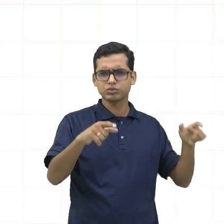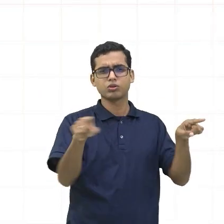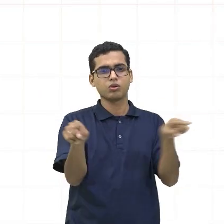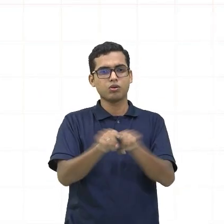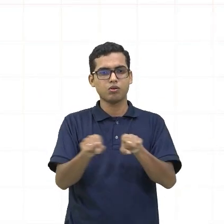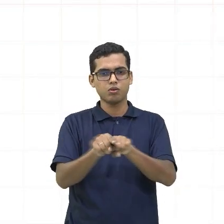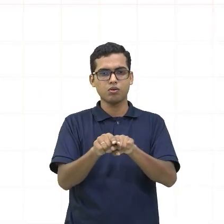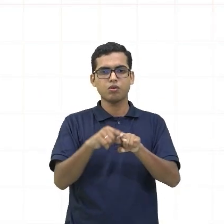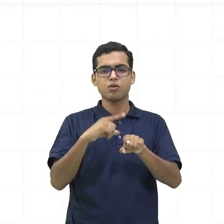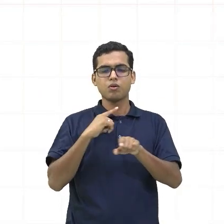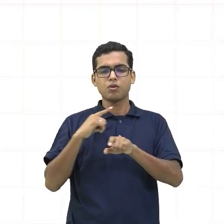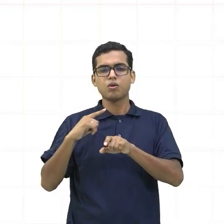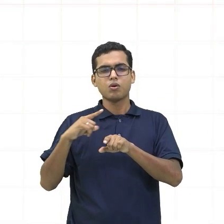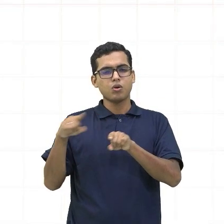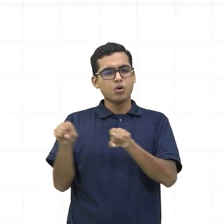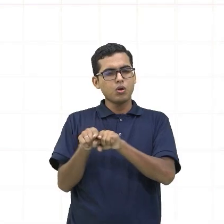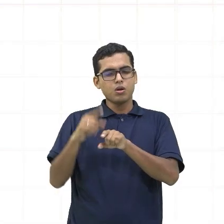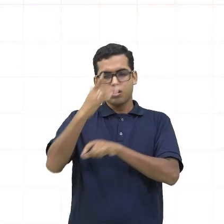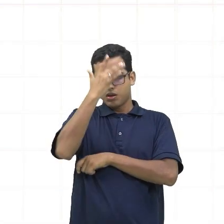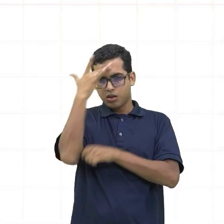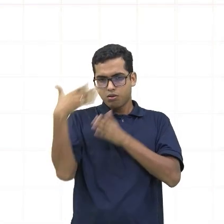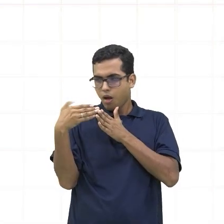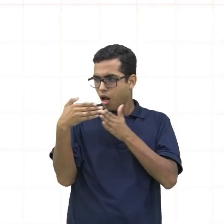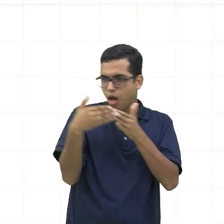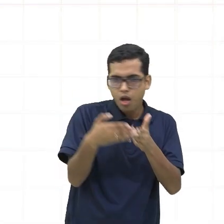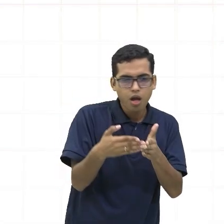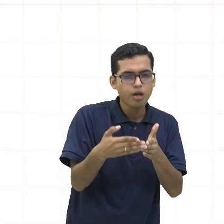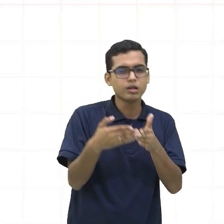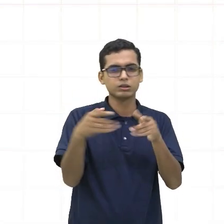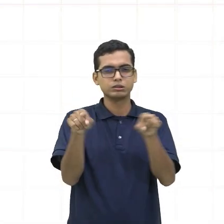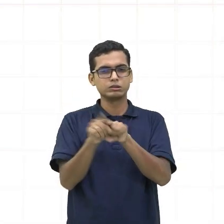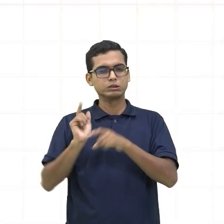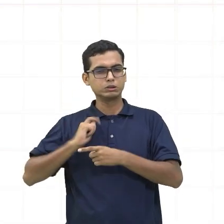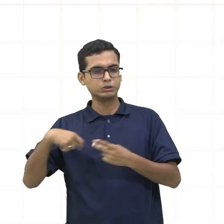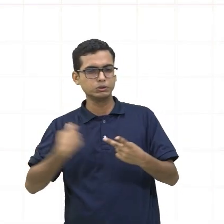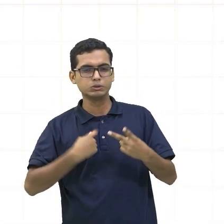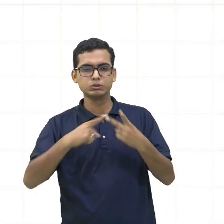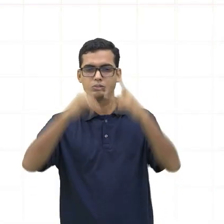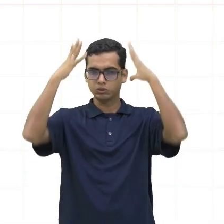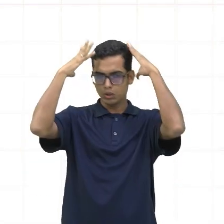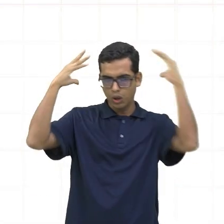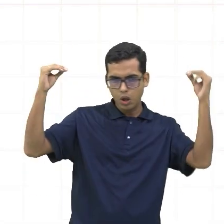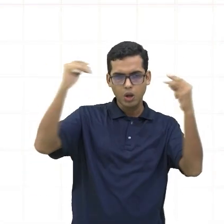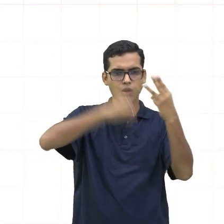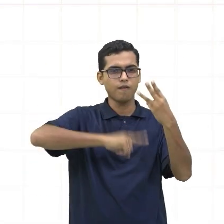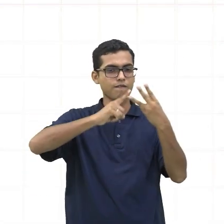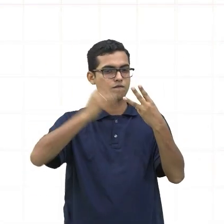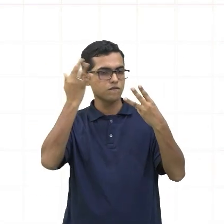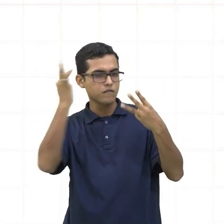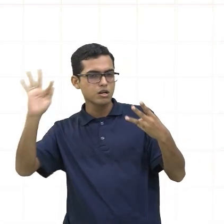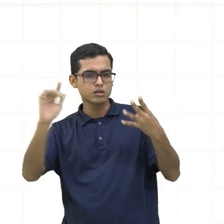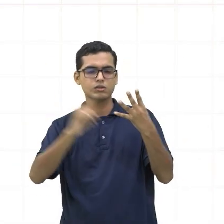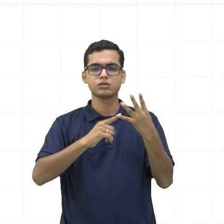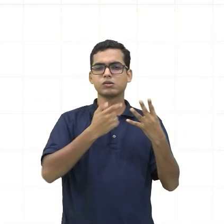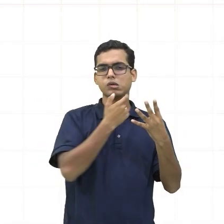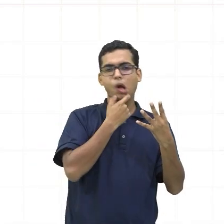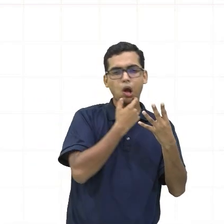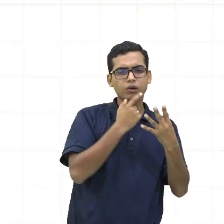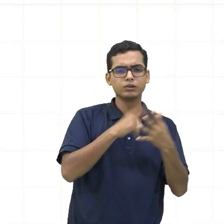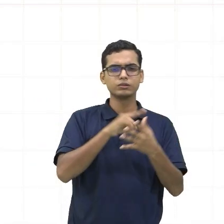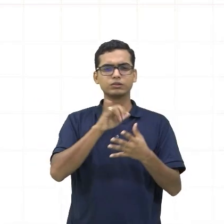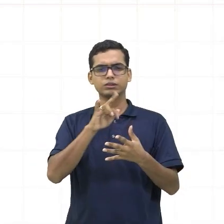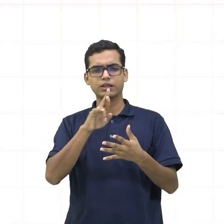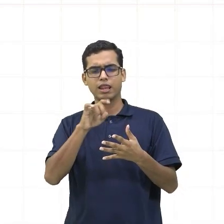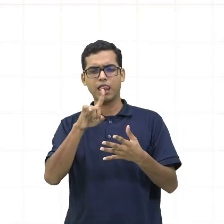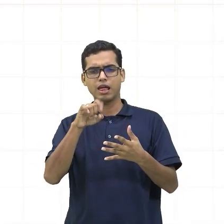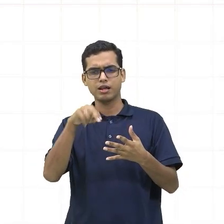também a invasão de vários aventureiros da Espanha, da Holanda, da França, Inglaterra e Irlanda, que vieram